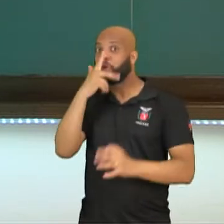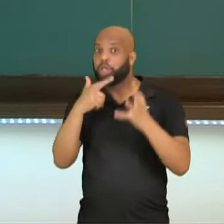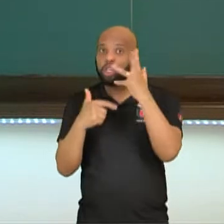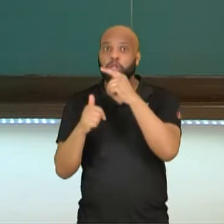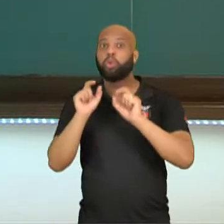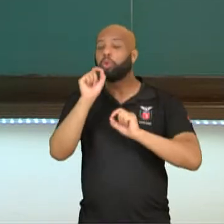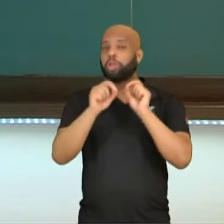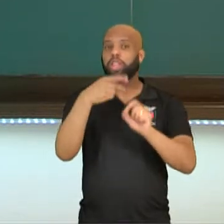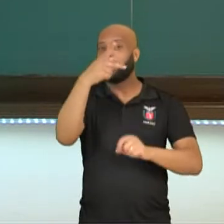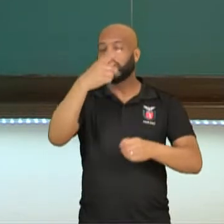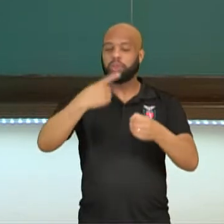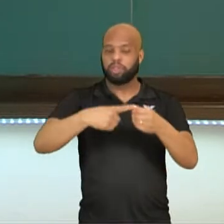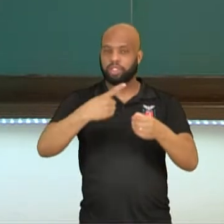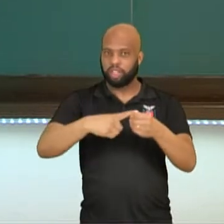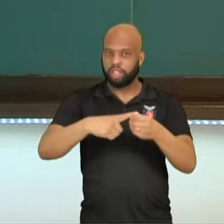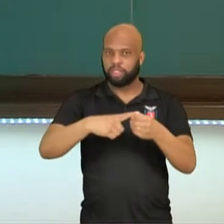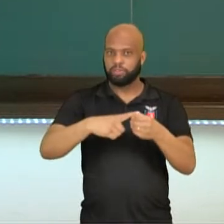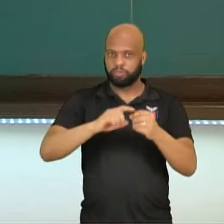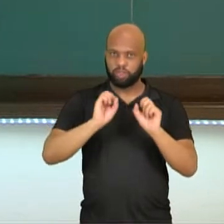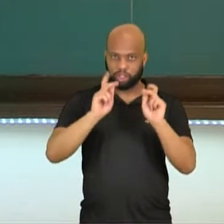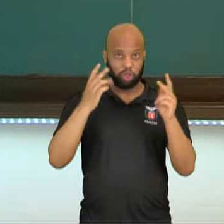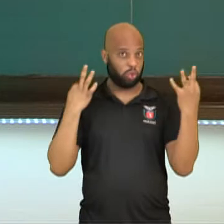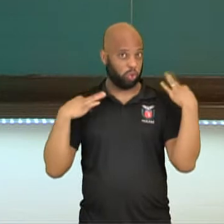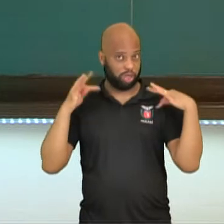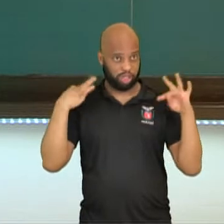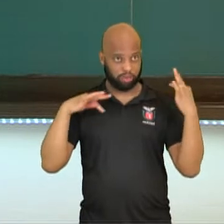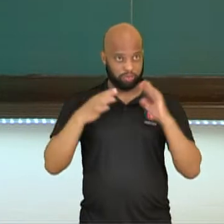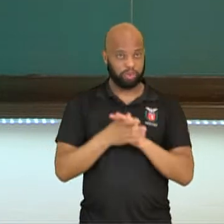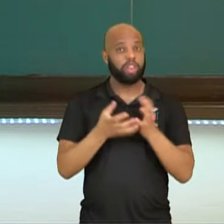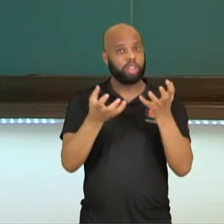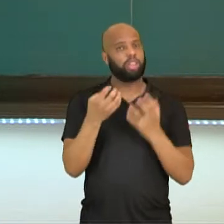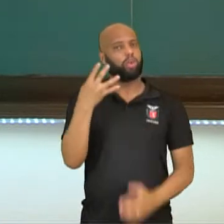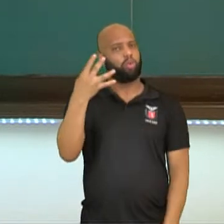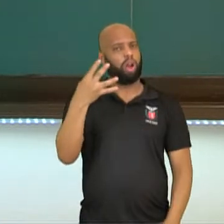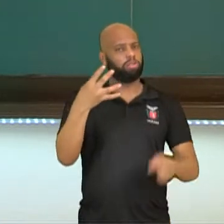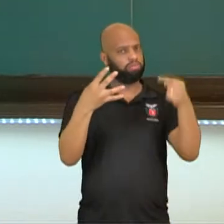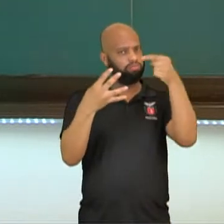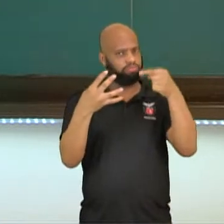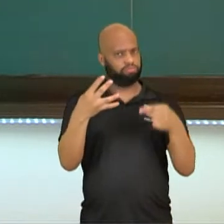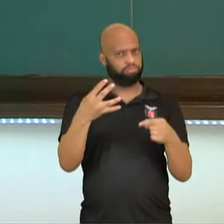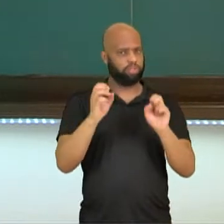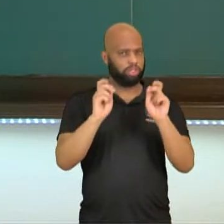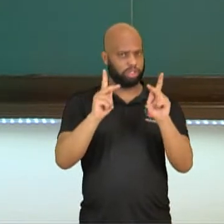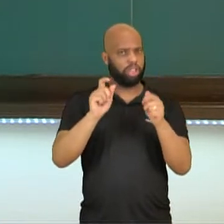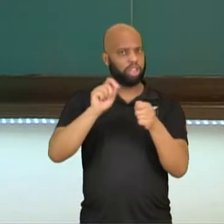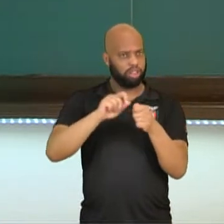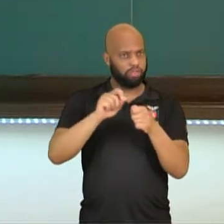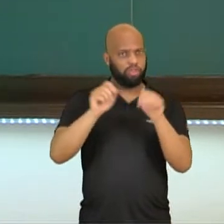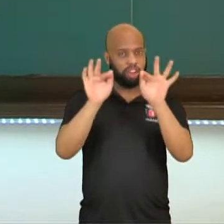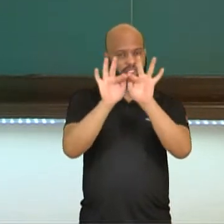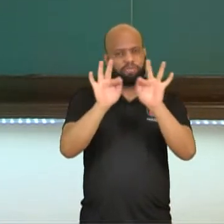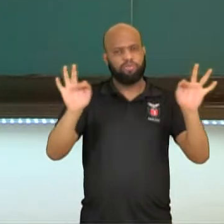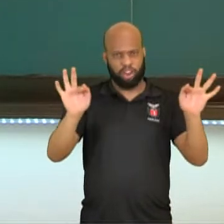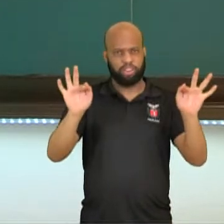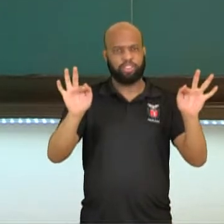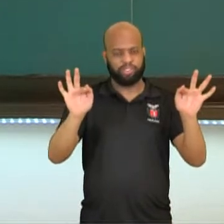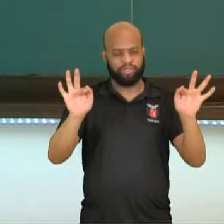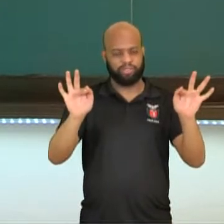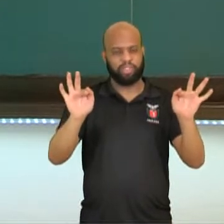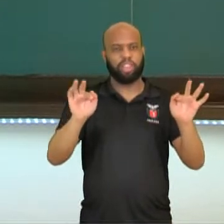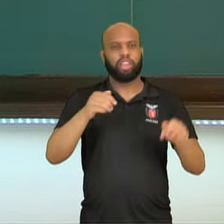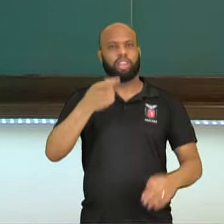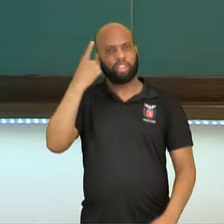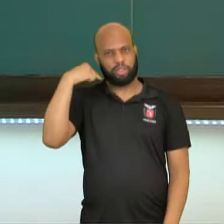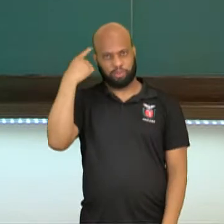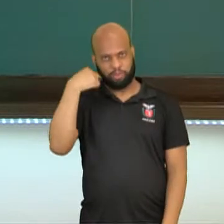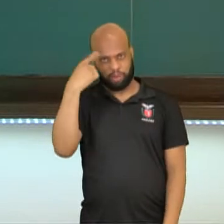da sua cidade, os pontos turísticos. Pelo menos 4 elementos aqui. Construa frases curtas em língua